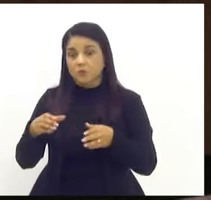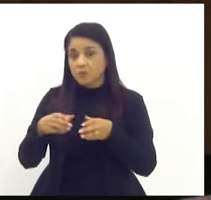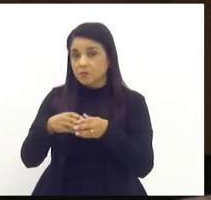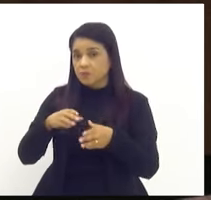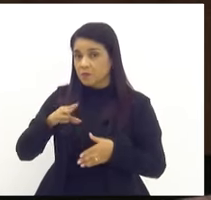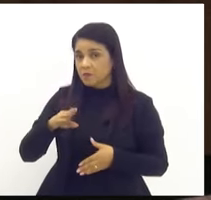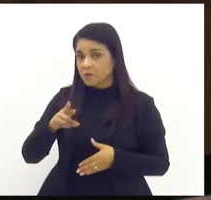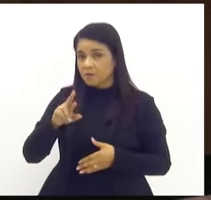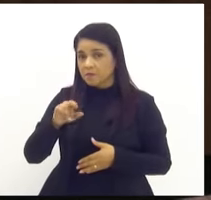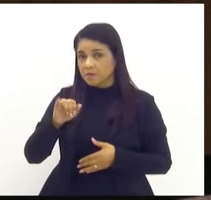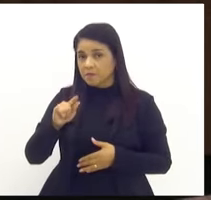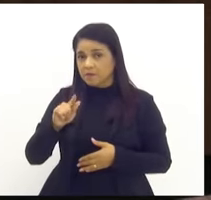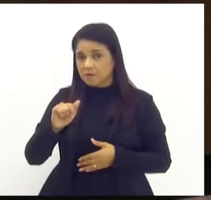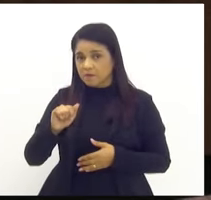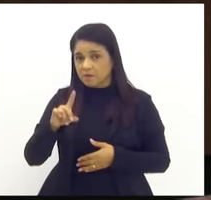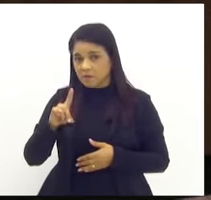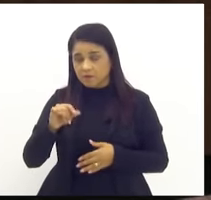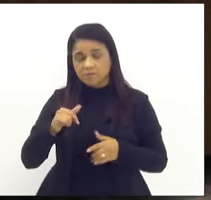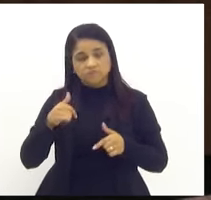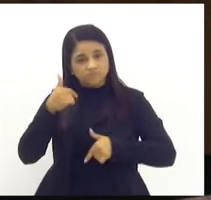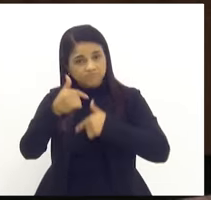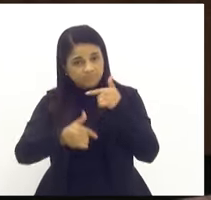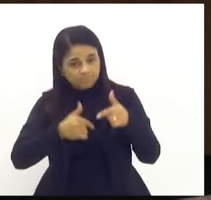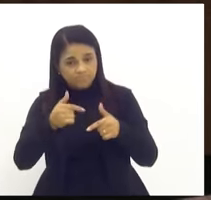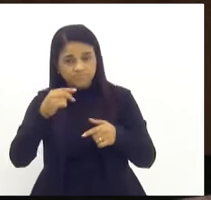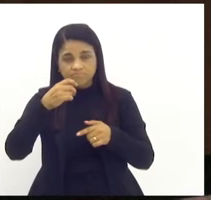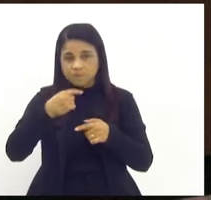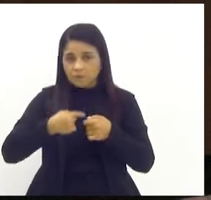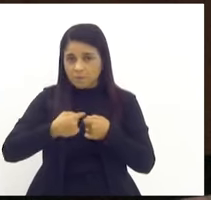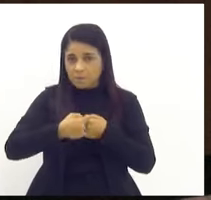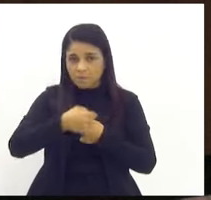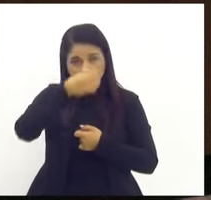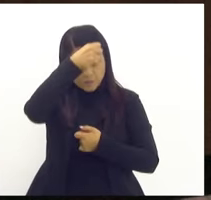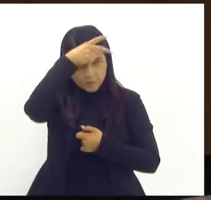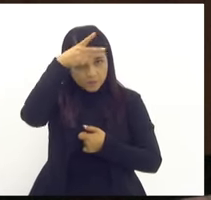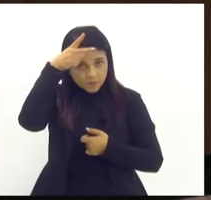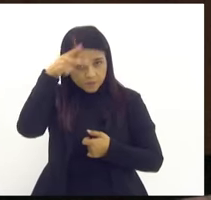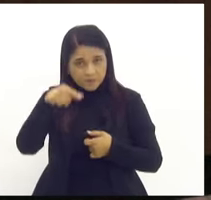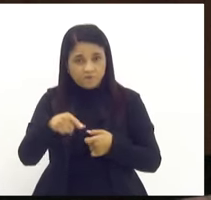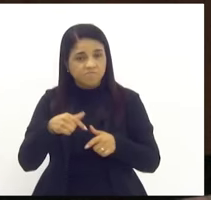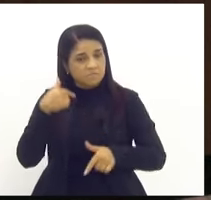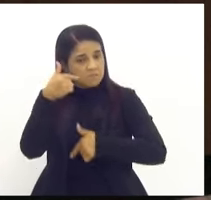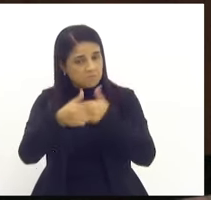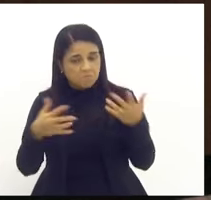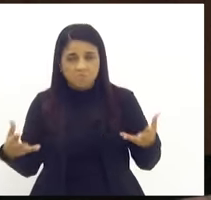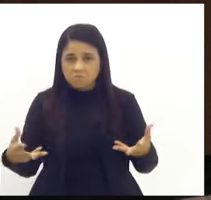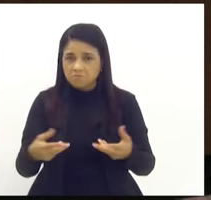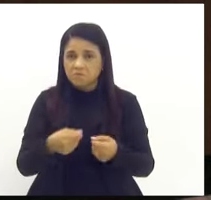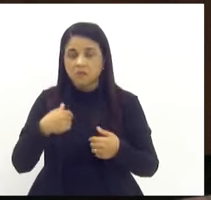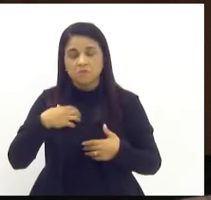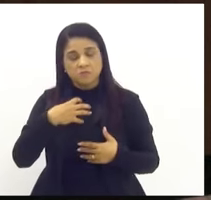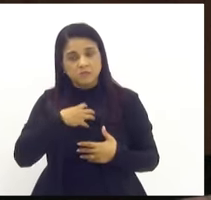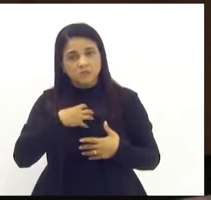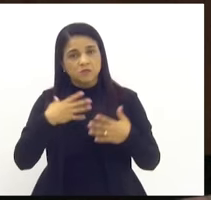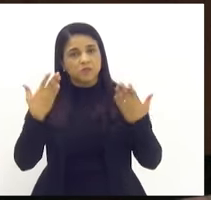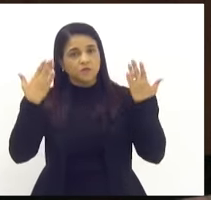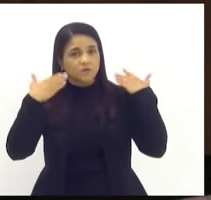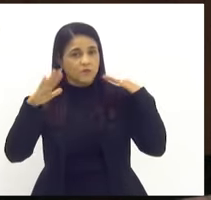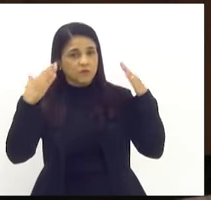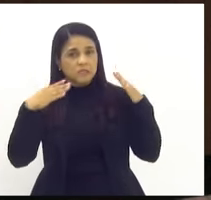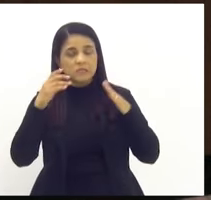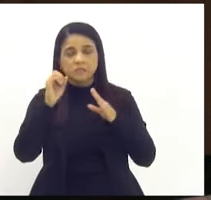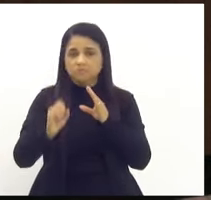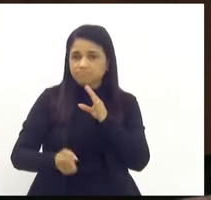relevante serviço na municipalidade razão pela qual eu fico muito feliz de ter sido a autora